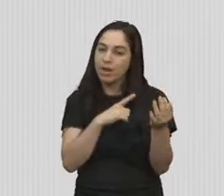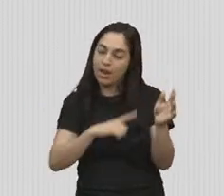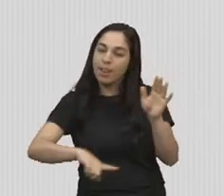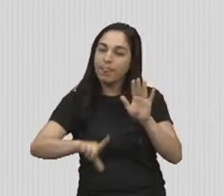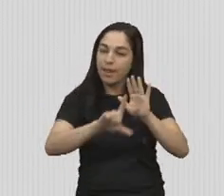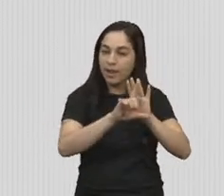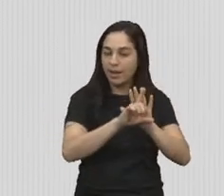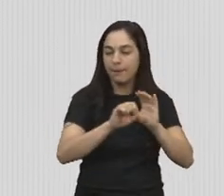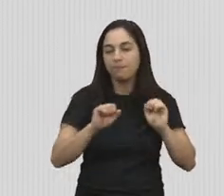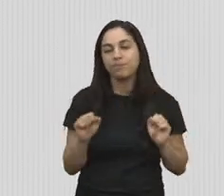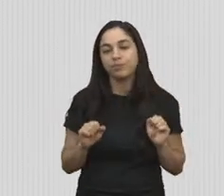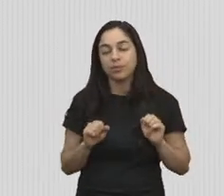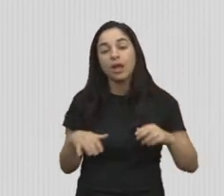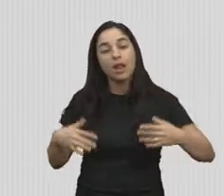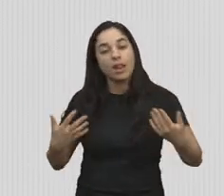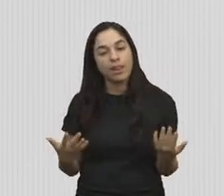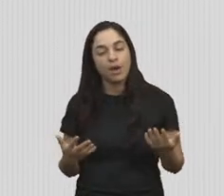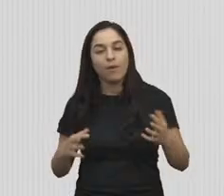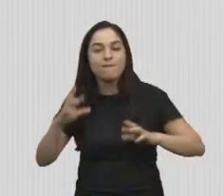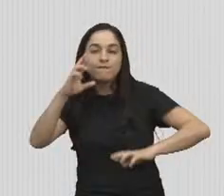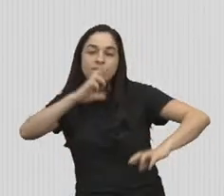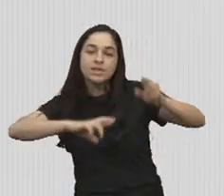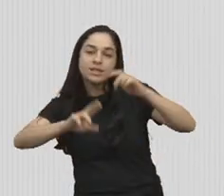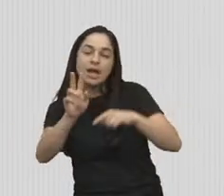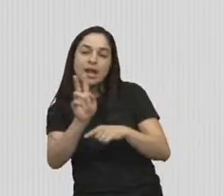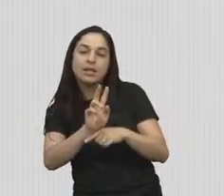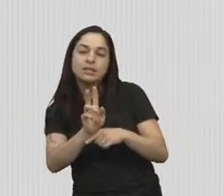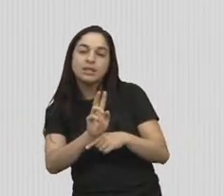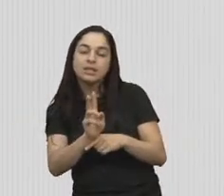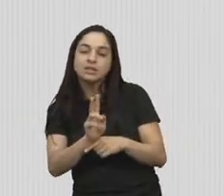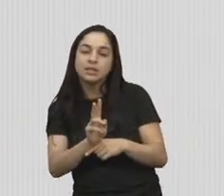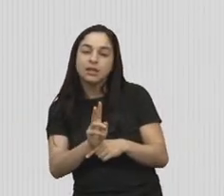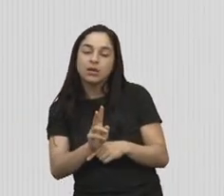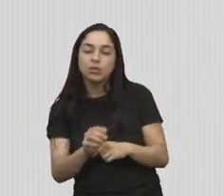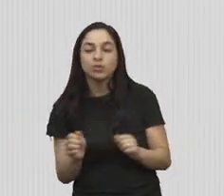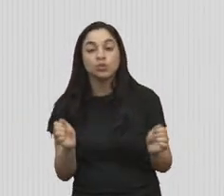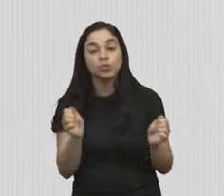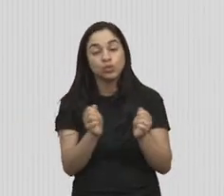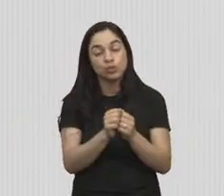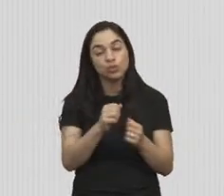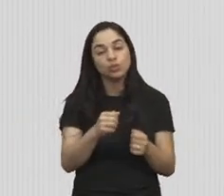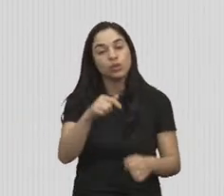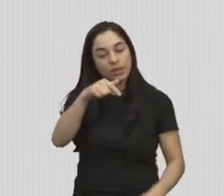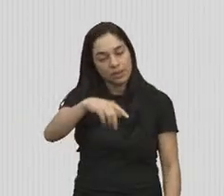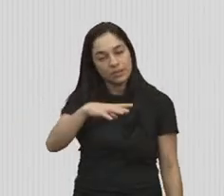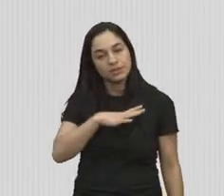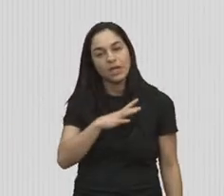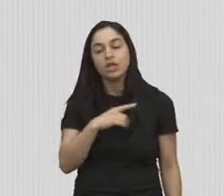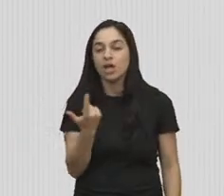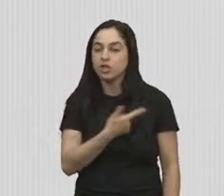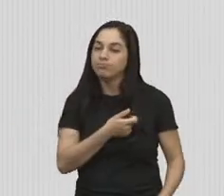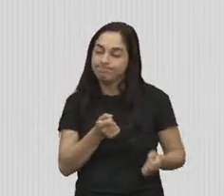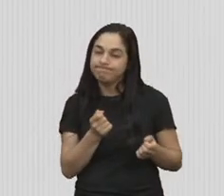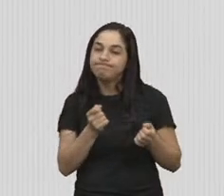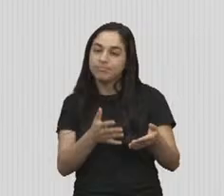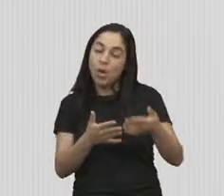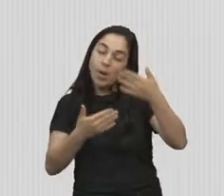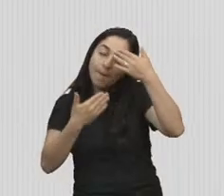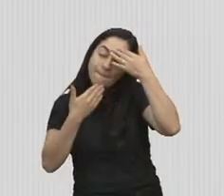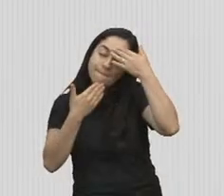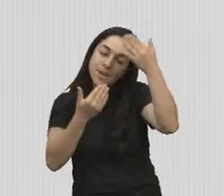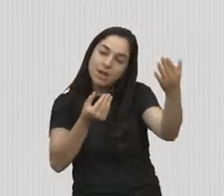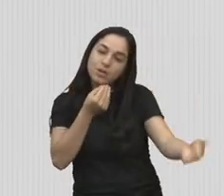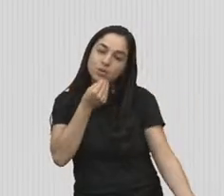Então, na questão da fiscalização ambiental perante o município, são essas as ações que nós fazemos. Obrigado